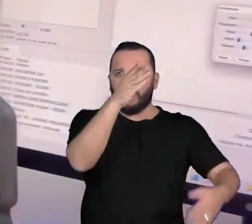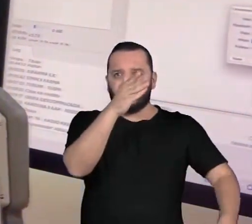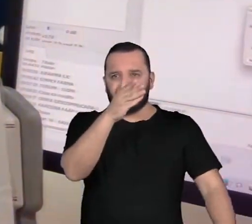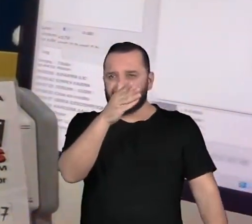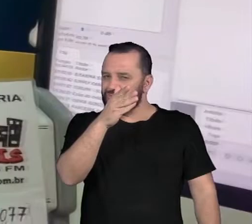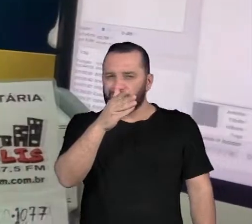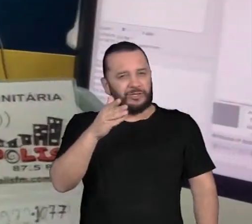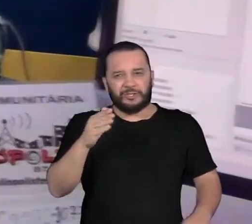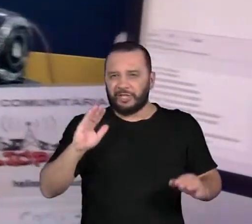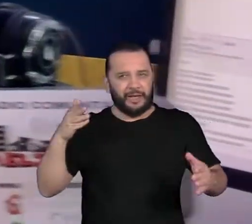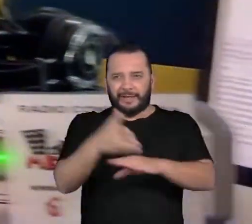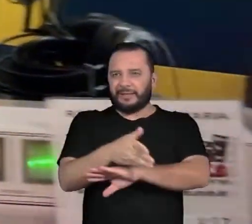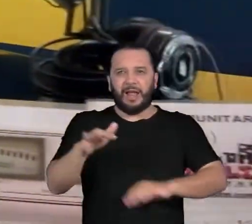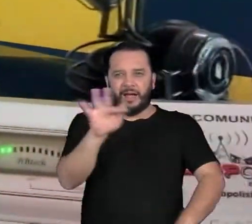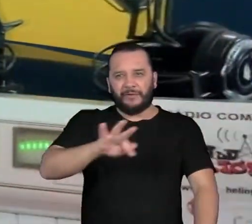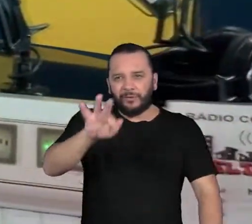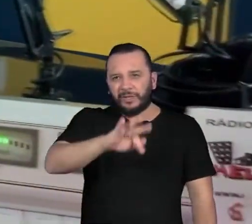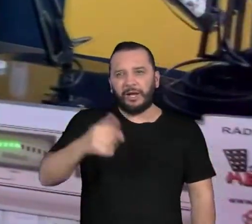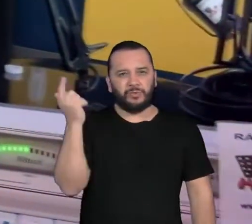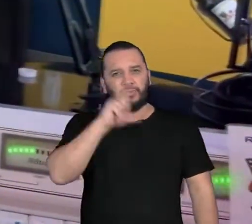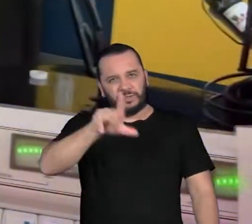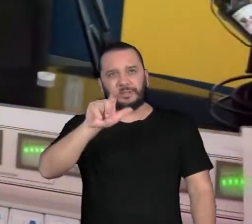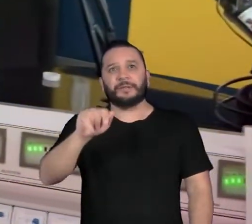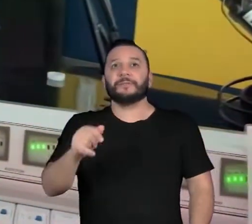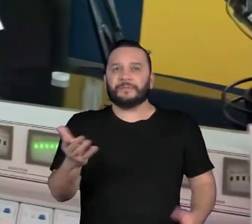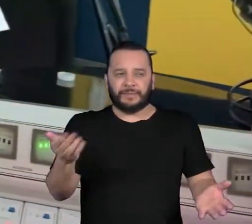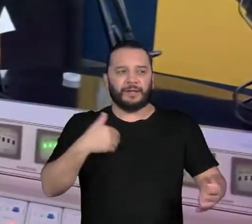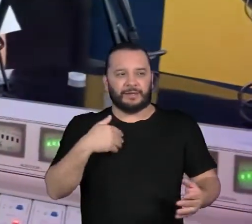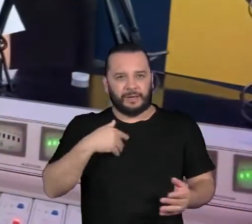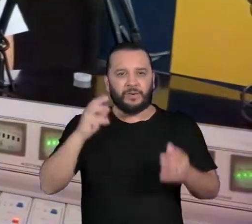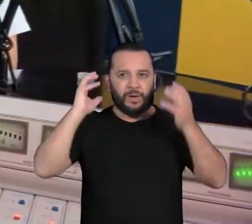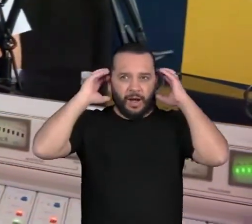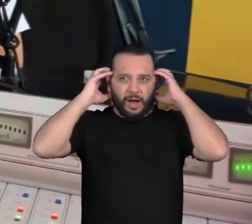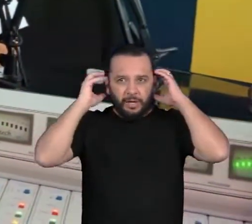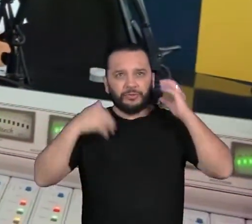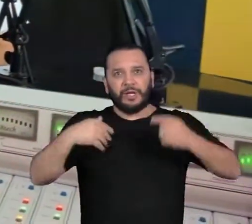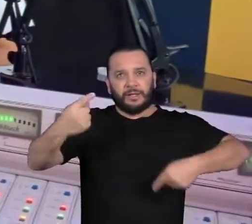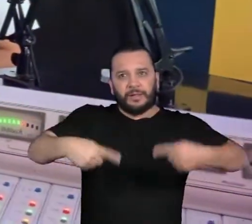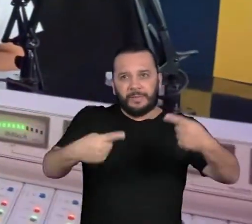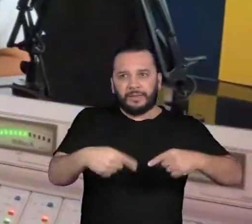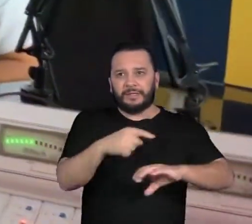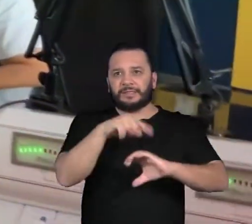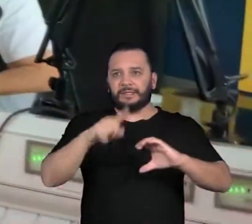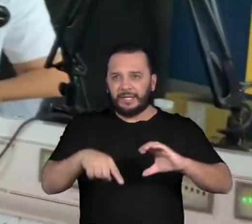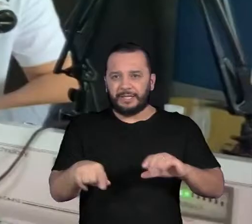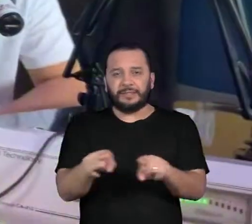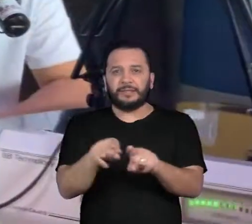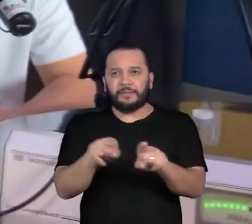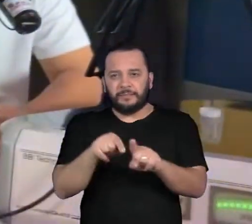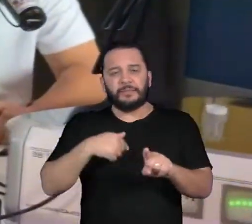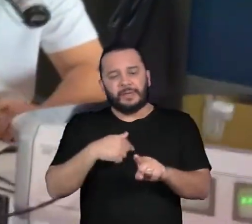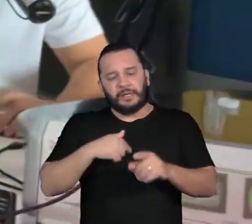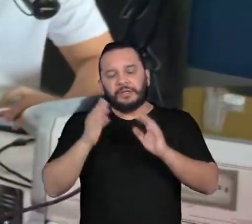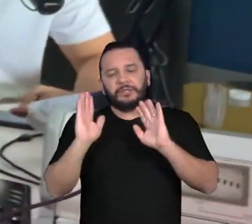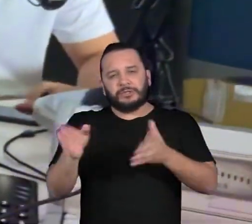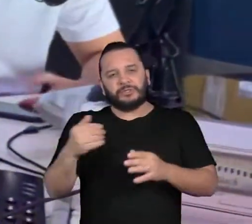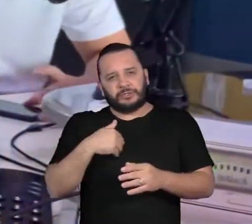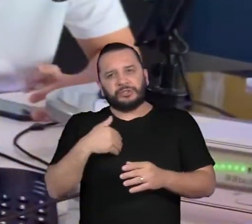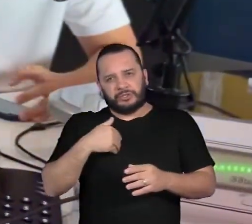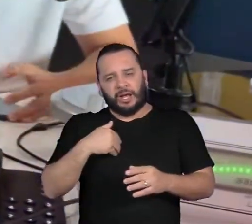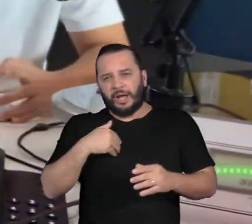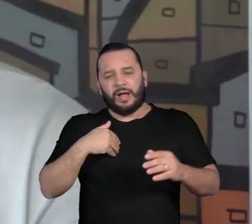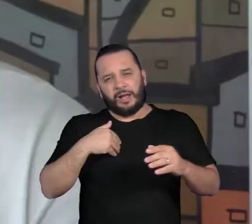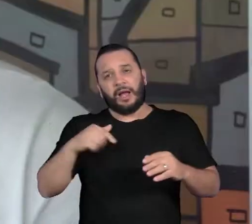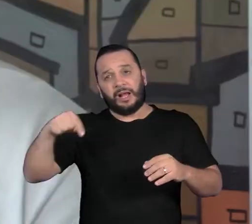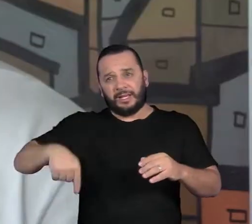que conhecimento é só para academia. E acho que o programa vem isso para debater ciência, para colocar Heliópolis e todas as outras quebradas em pé de igualdade